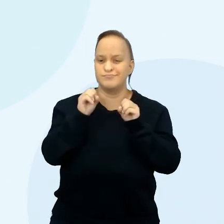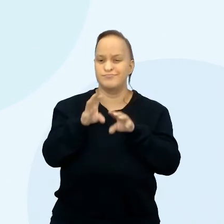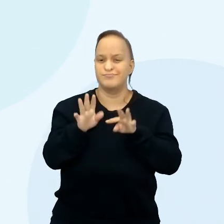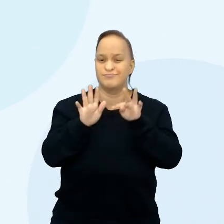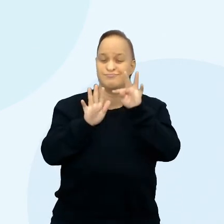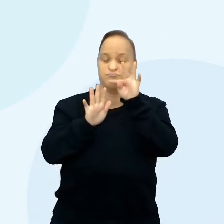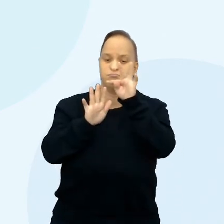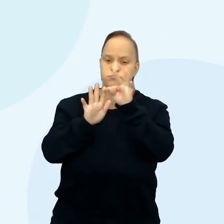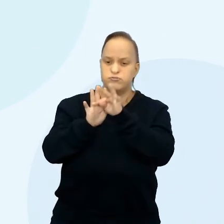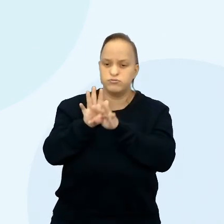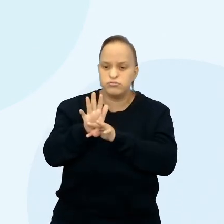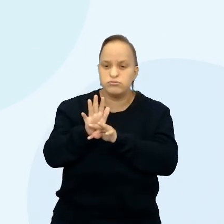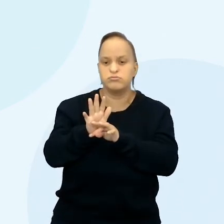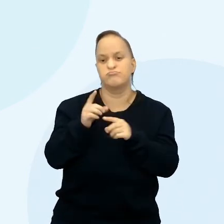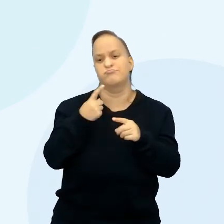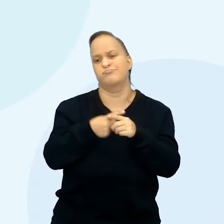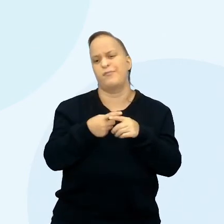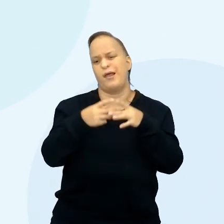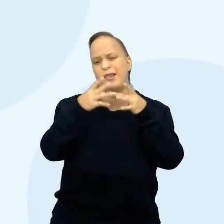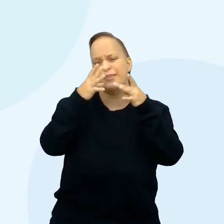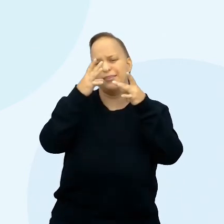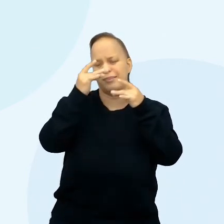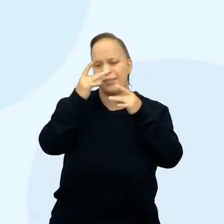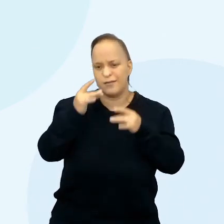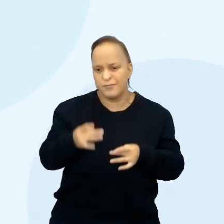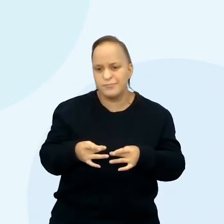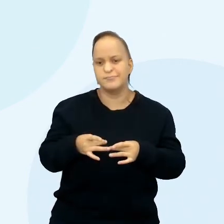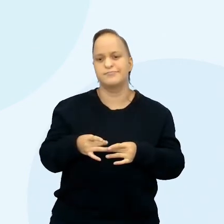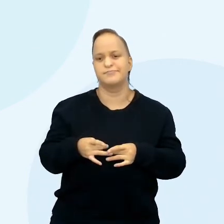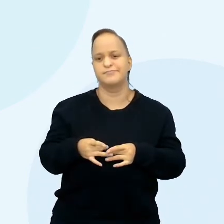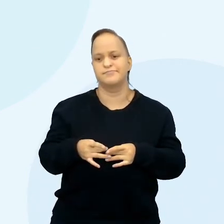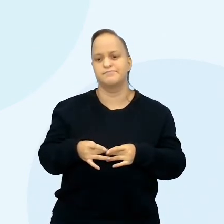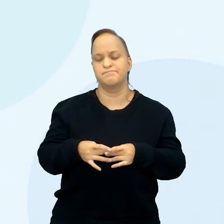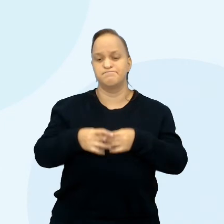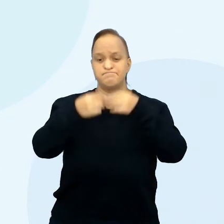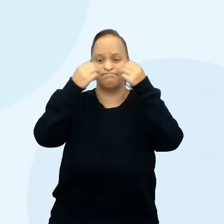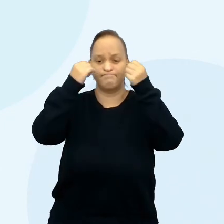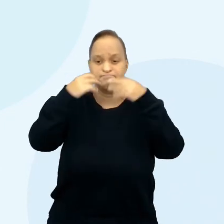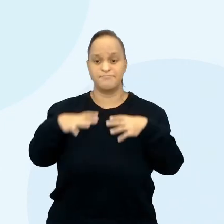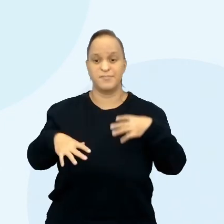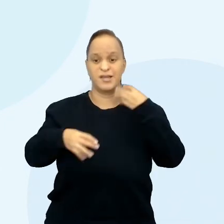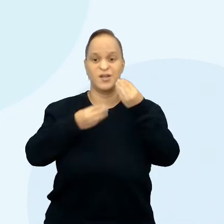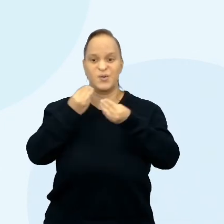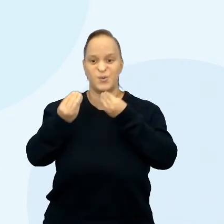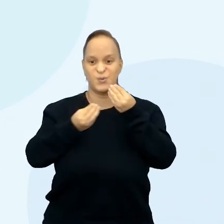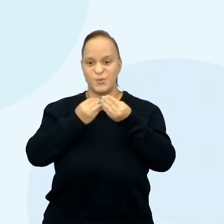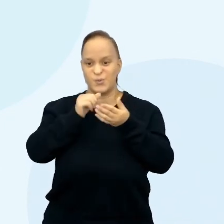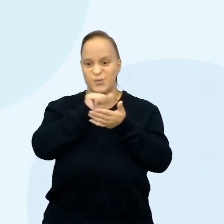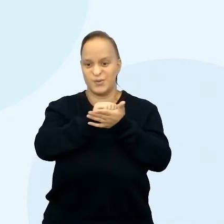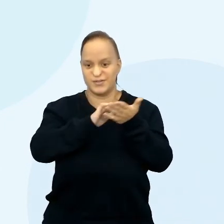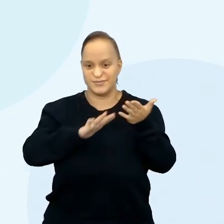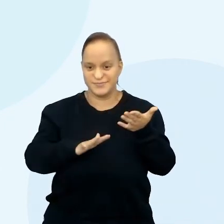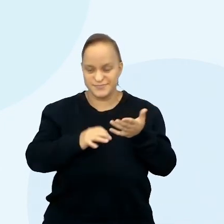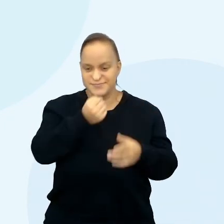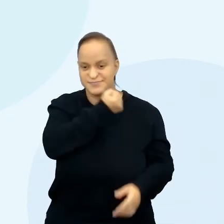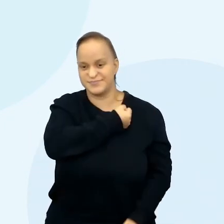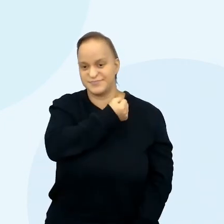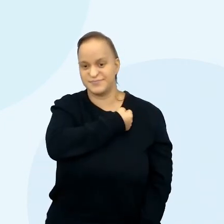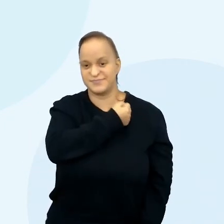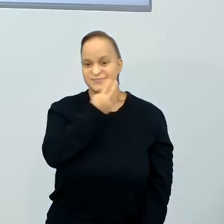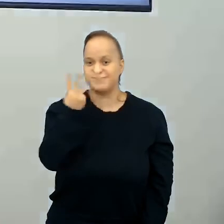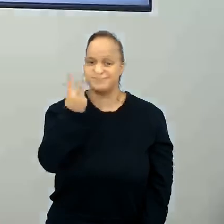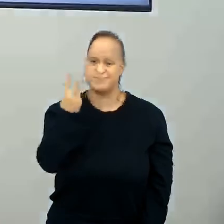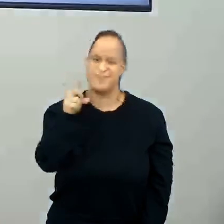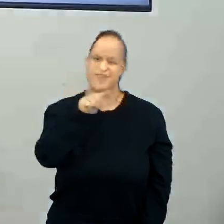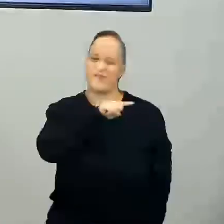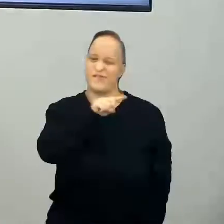deixou bem explicadinho, mas colocando aqui como vai ser a sistematização dessa atividade de número 2. Eu espero que vocês